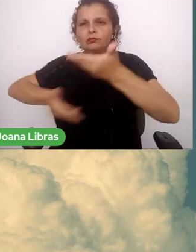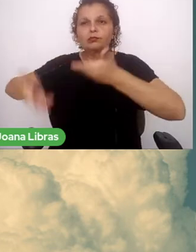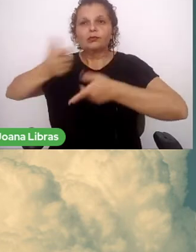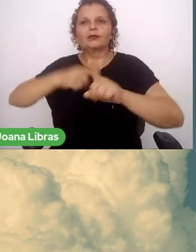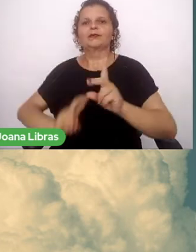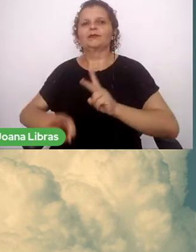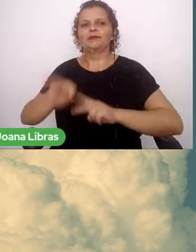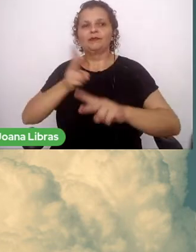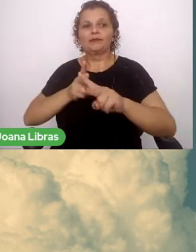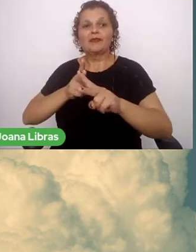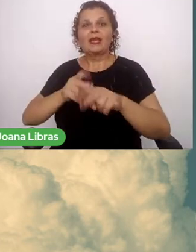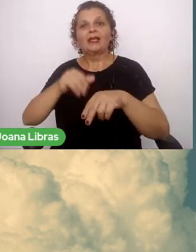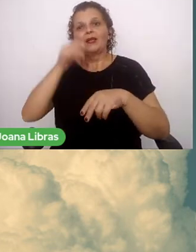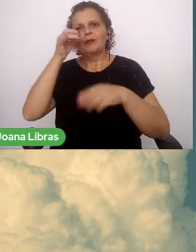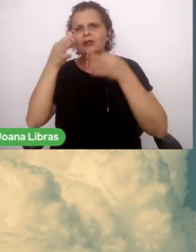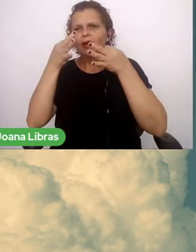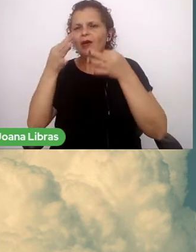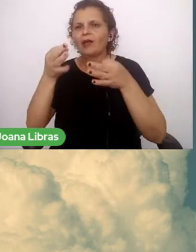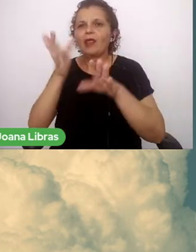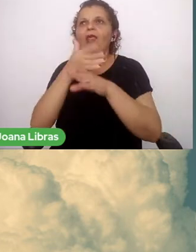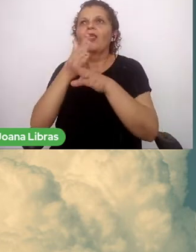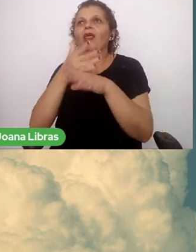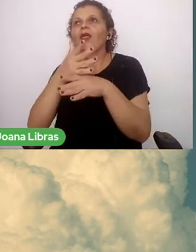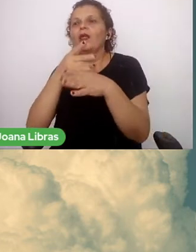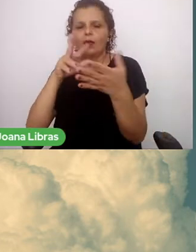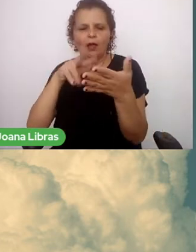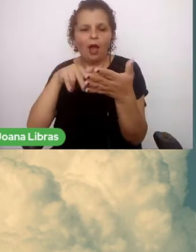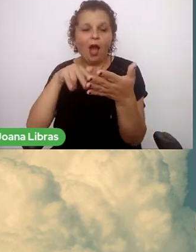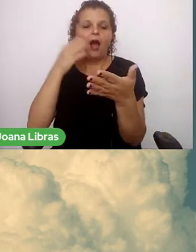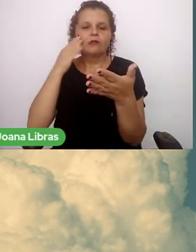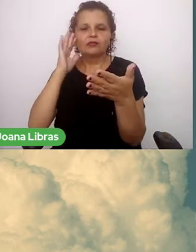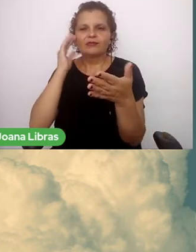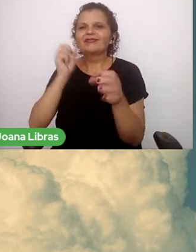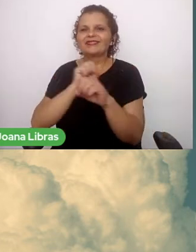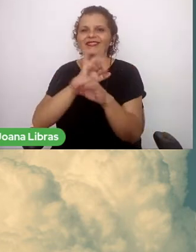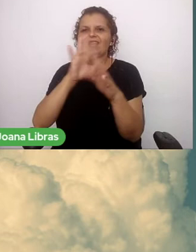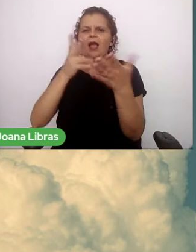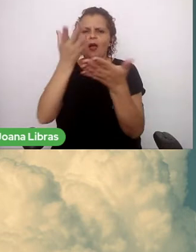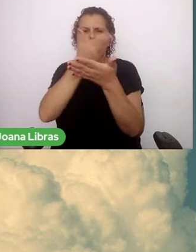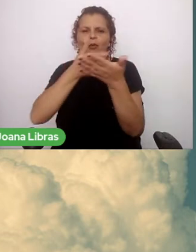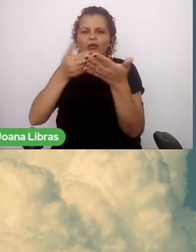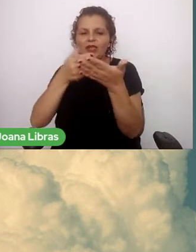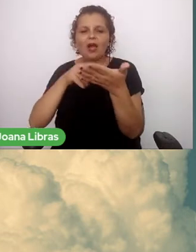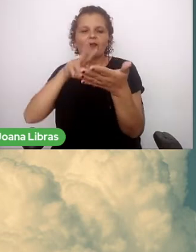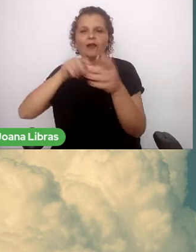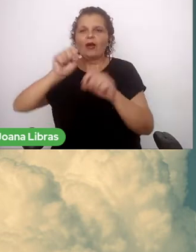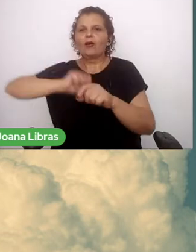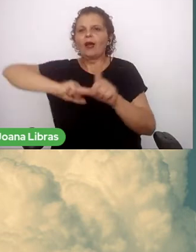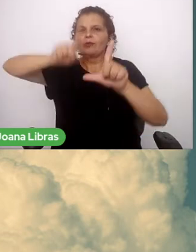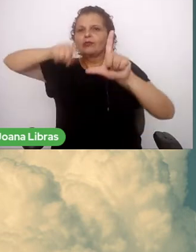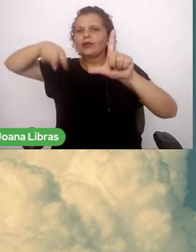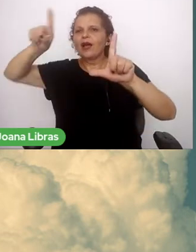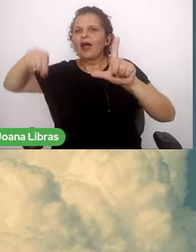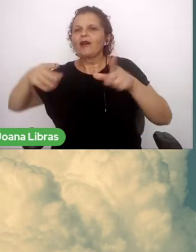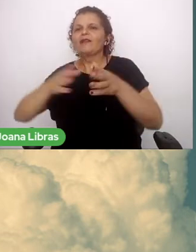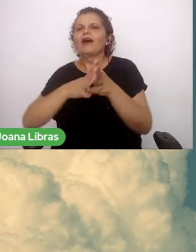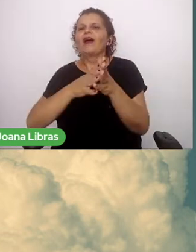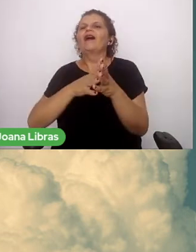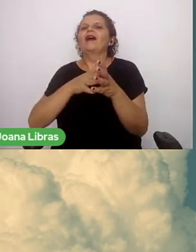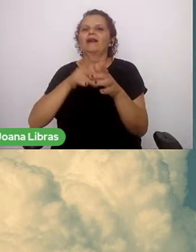mesmo uma pessoa que não presta muita atenção nas falas, vai olhar para o desenho, vai olhar para o gráfico, né? Para o diagrama lá.